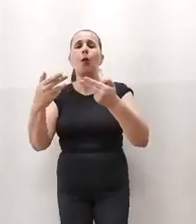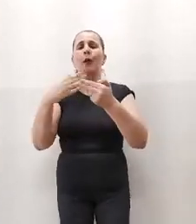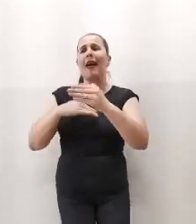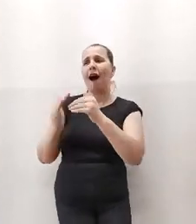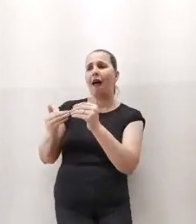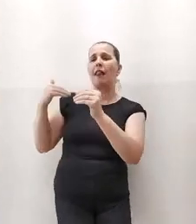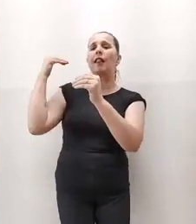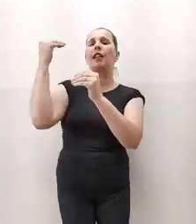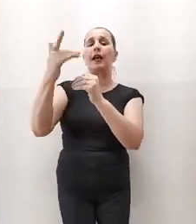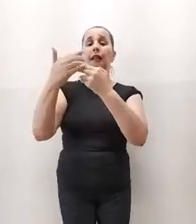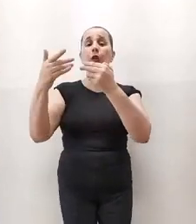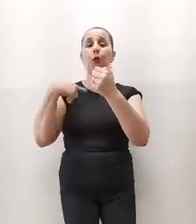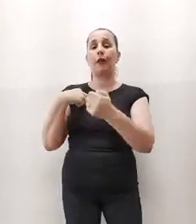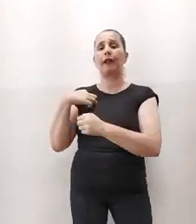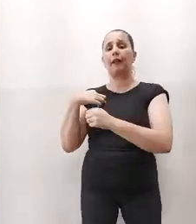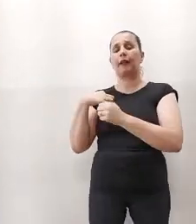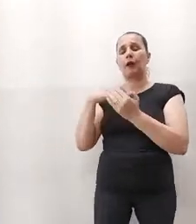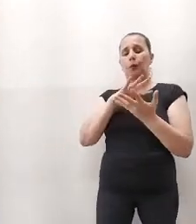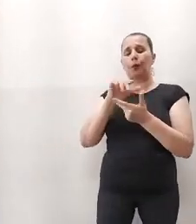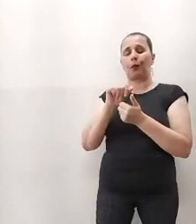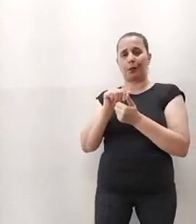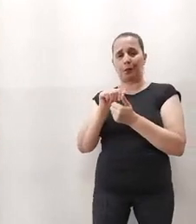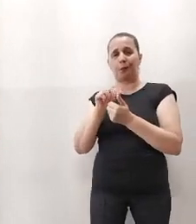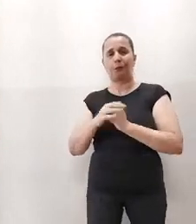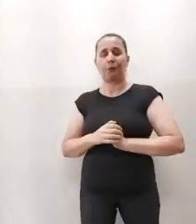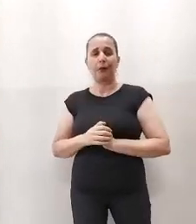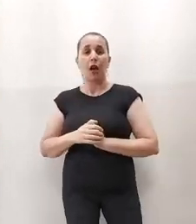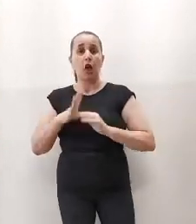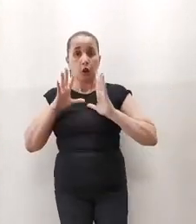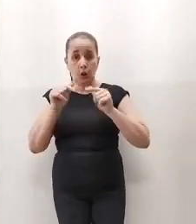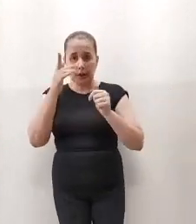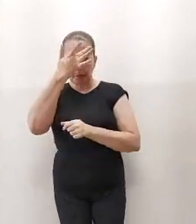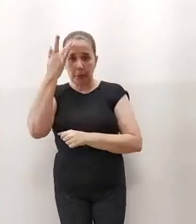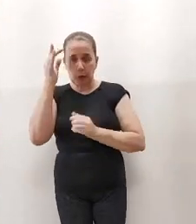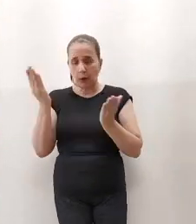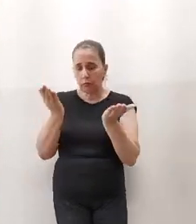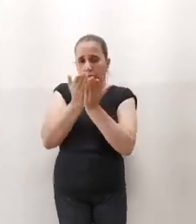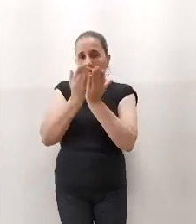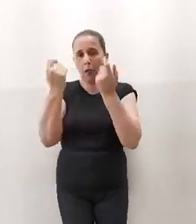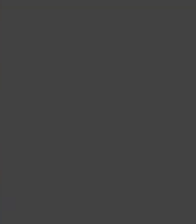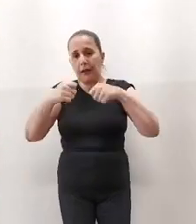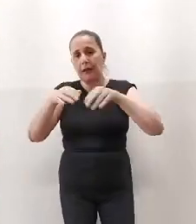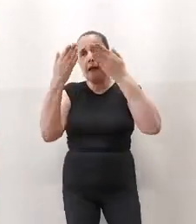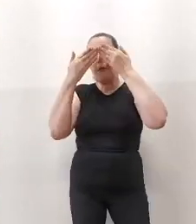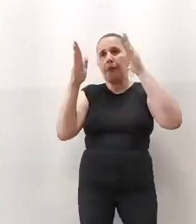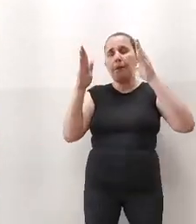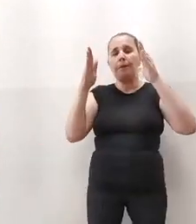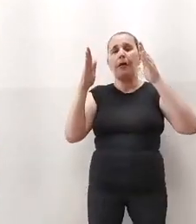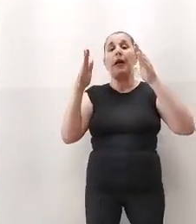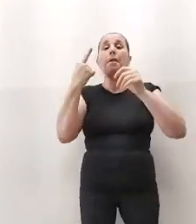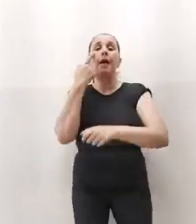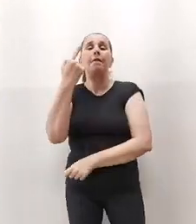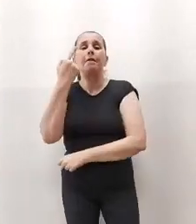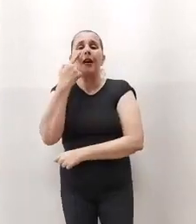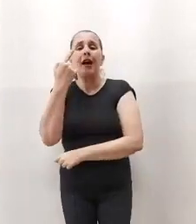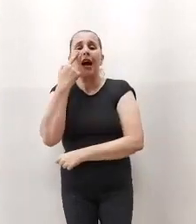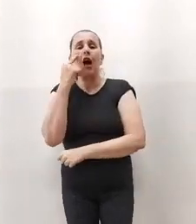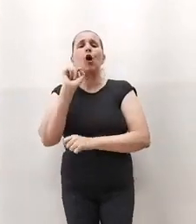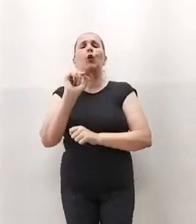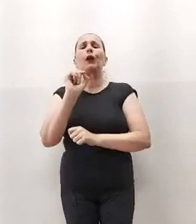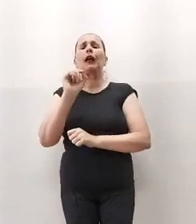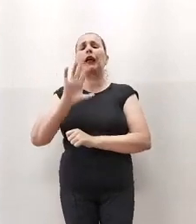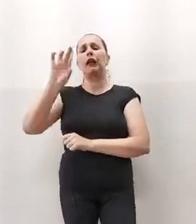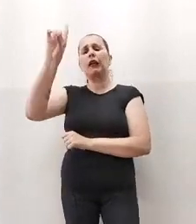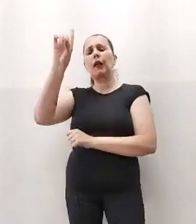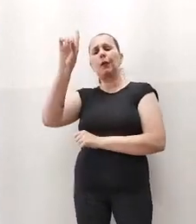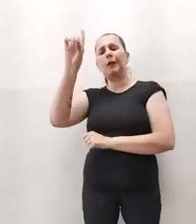além das coisas naturais. E todo cristão precisa abrir os olhos para ver aquilo que